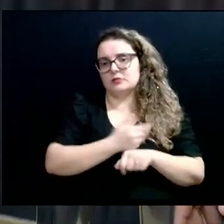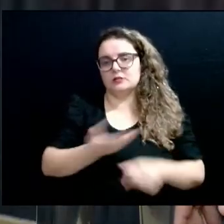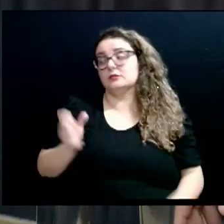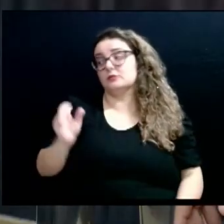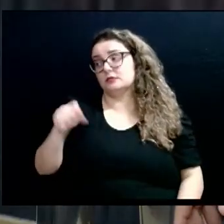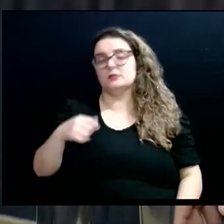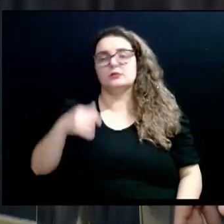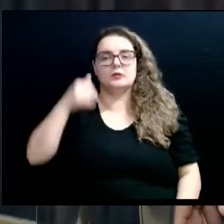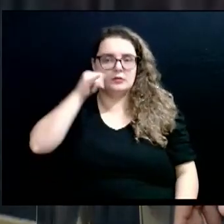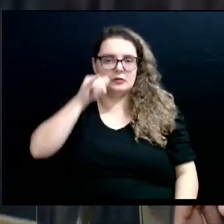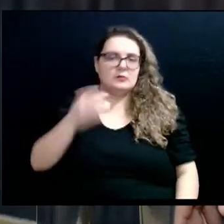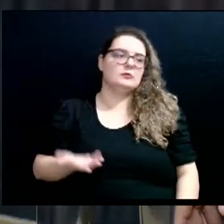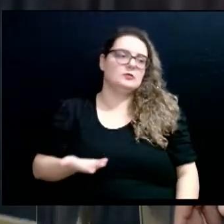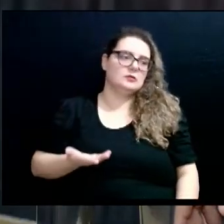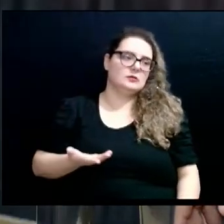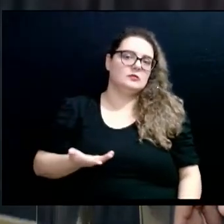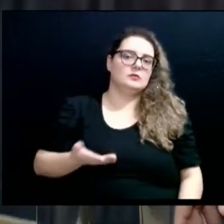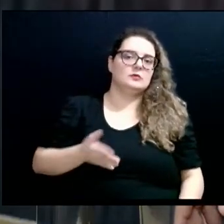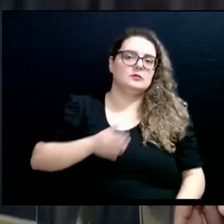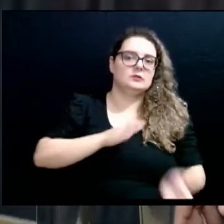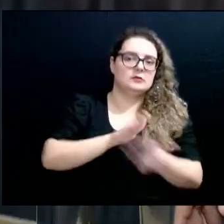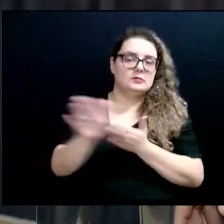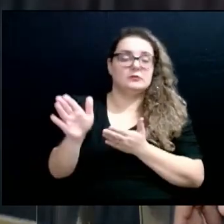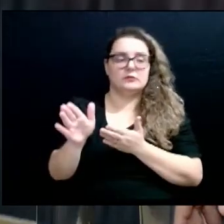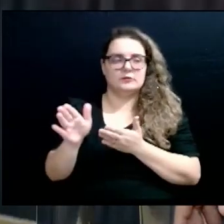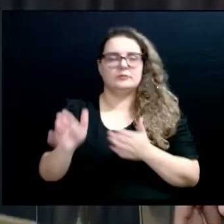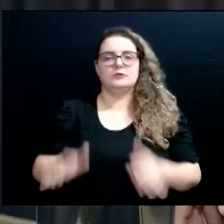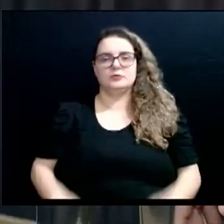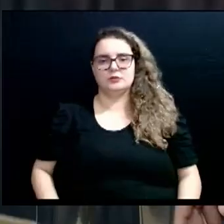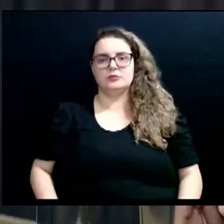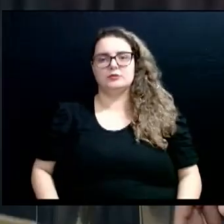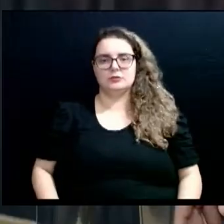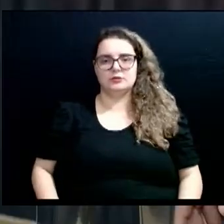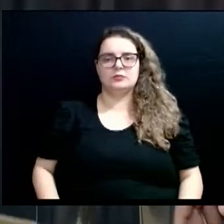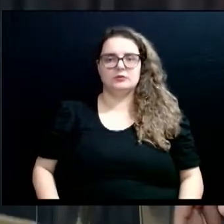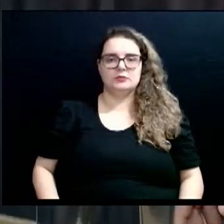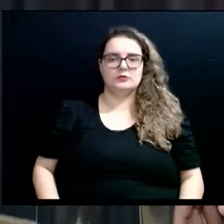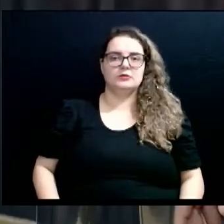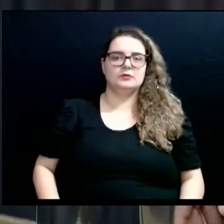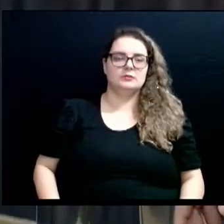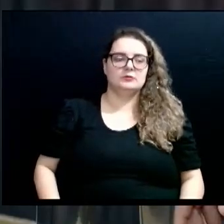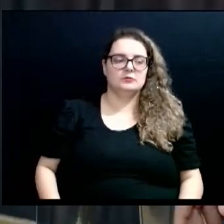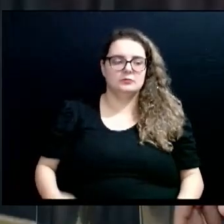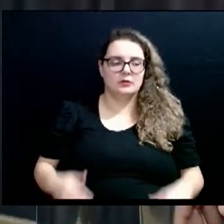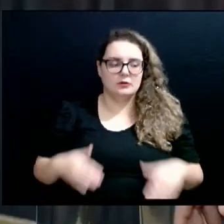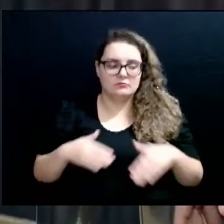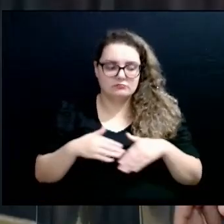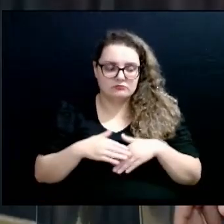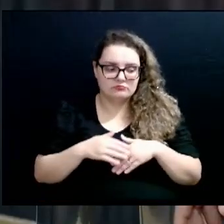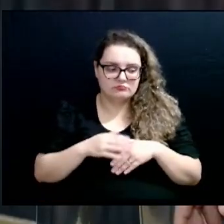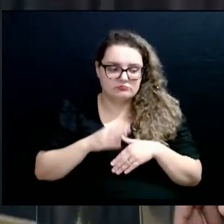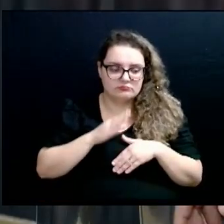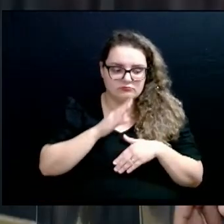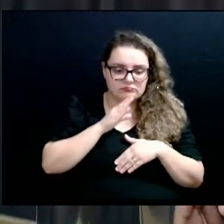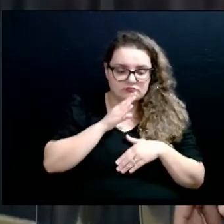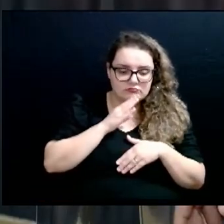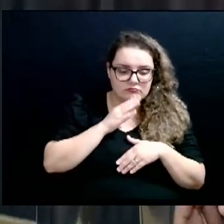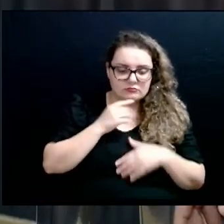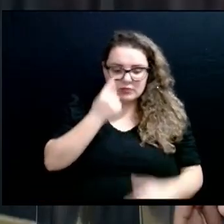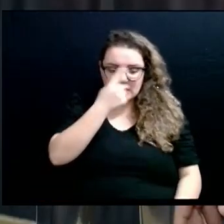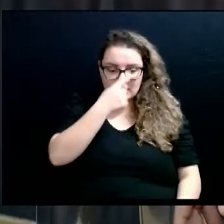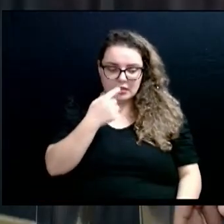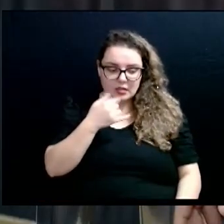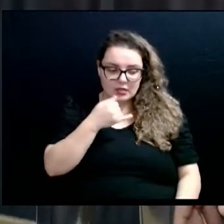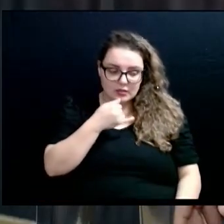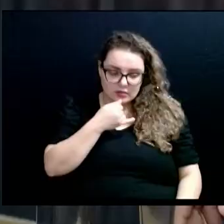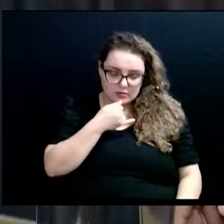tá se esquivando, que a gente Uhum. fala, né? E tá mais quieto, né? Tá talvez com um semblante um pouquinho mais triste. A